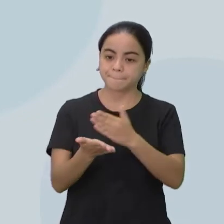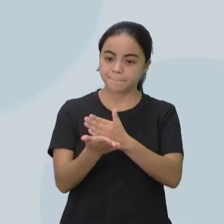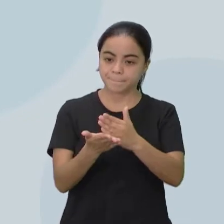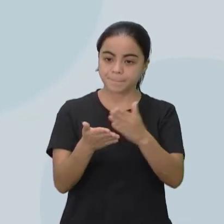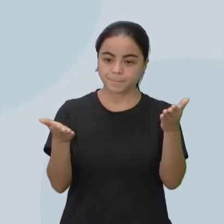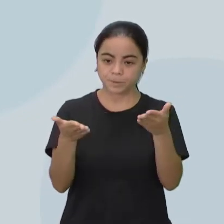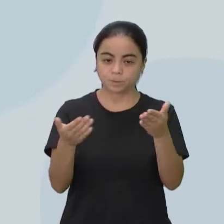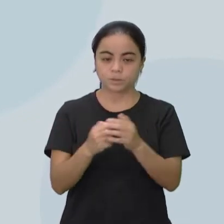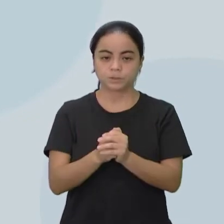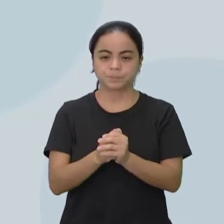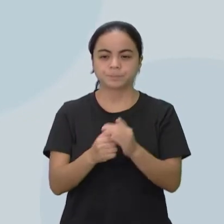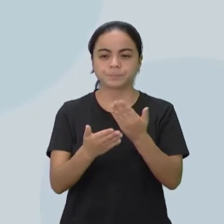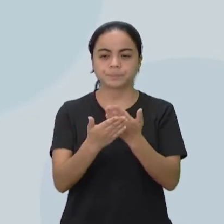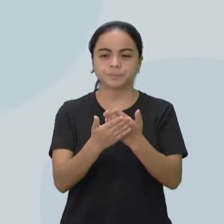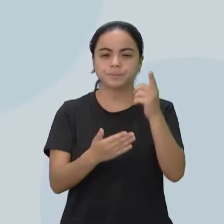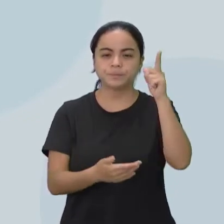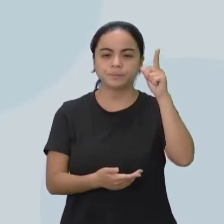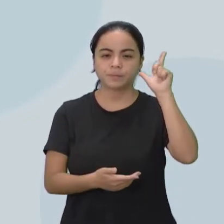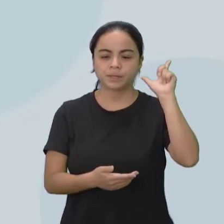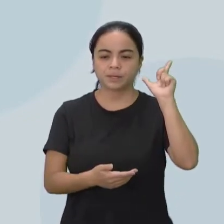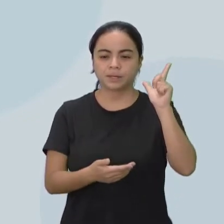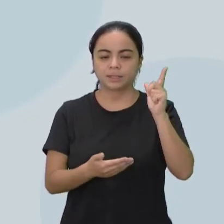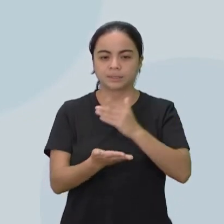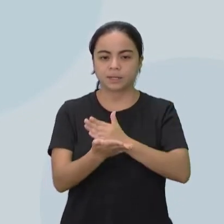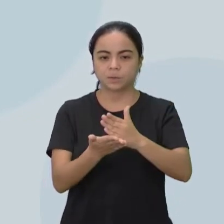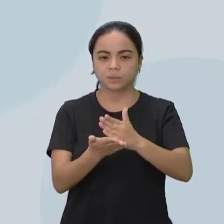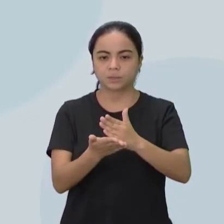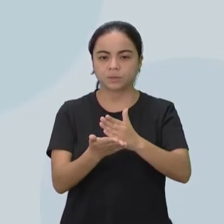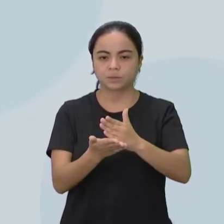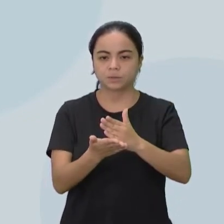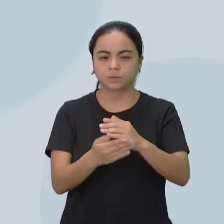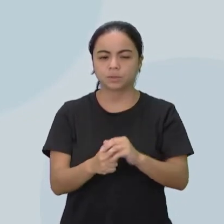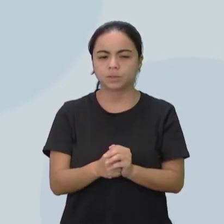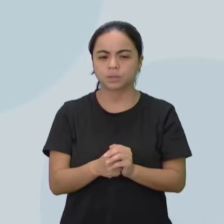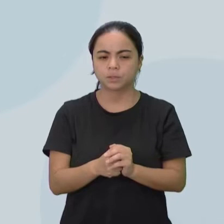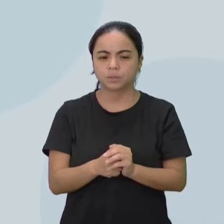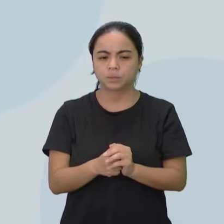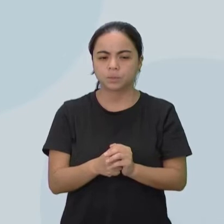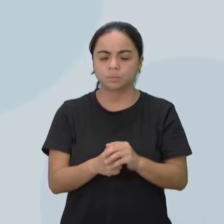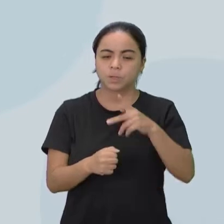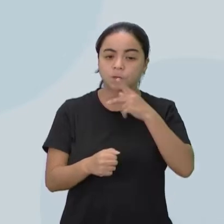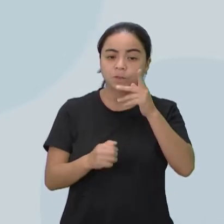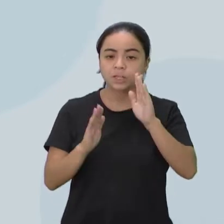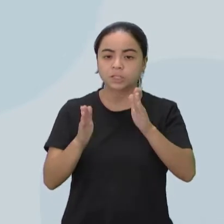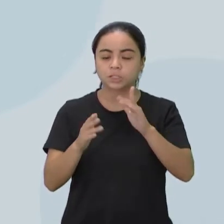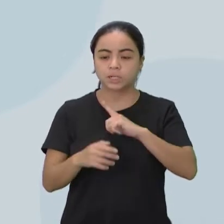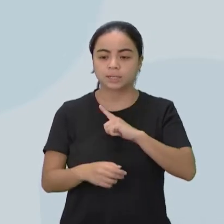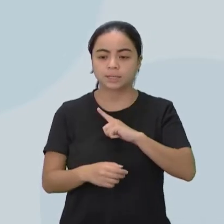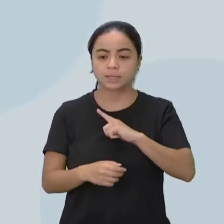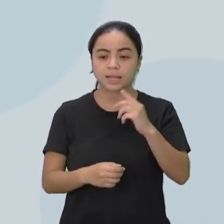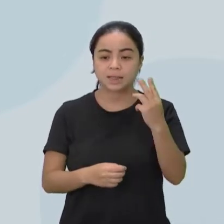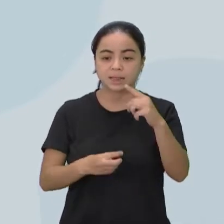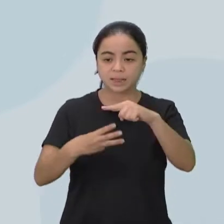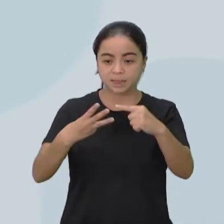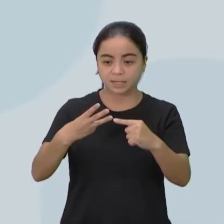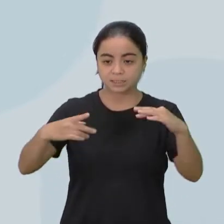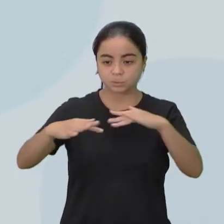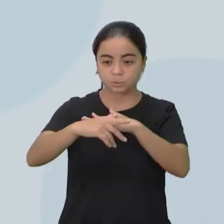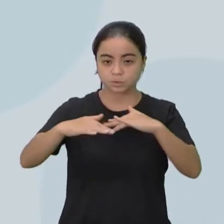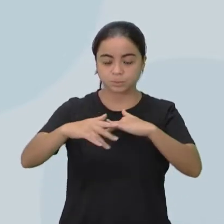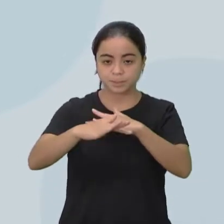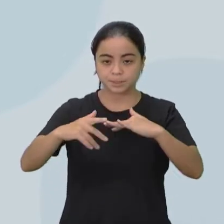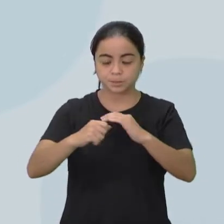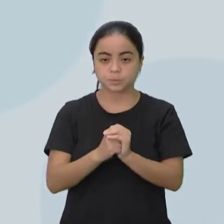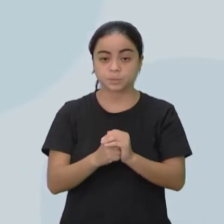ó, na aula passada eu comecei por esse problema. Eu falei para vocês anteriormente que nós vamos ter 3 movimentos aqui, né? A gente